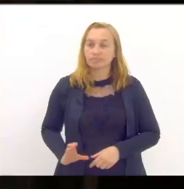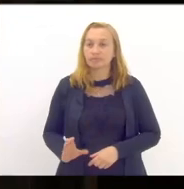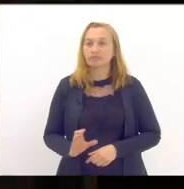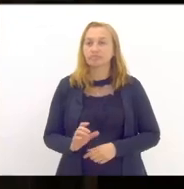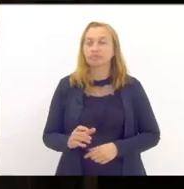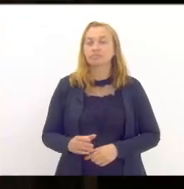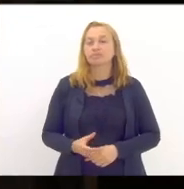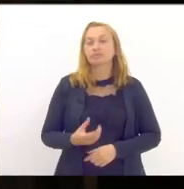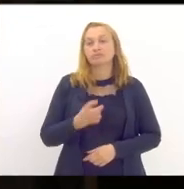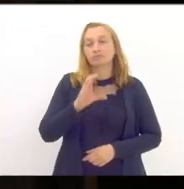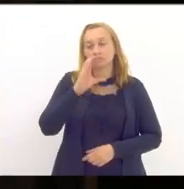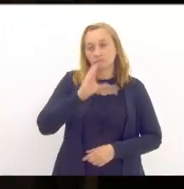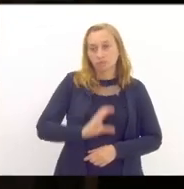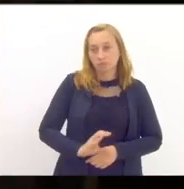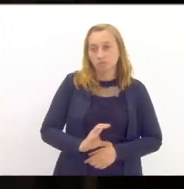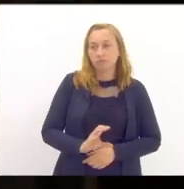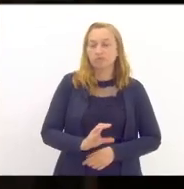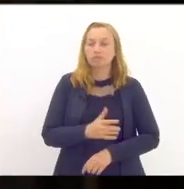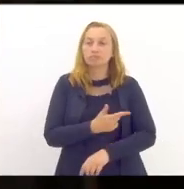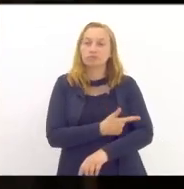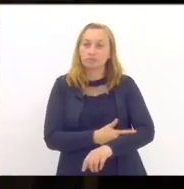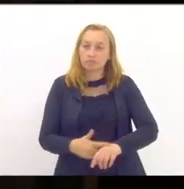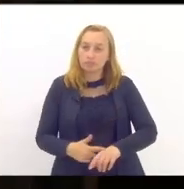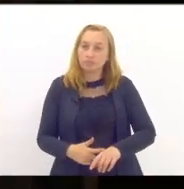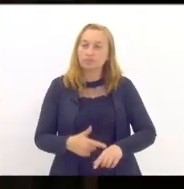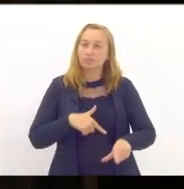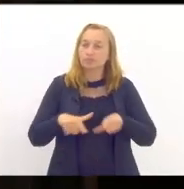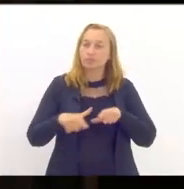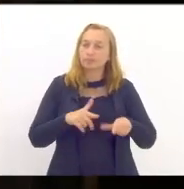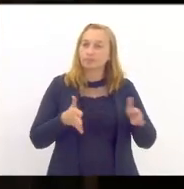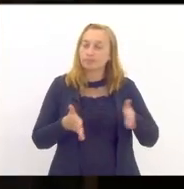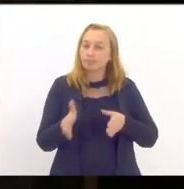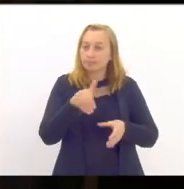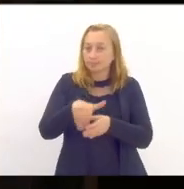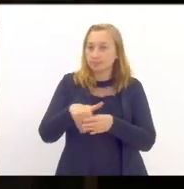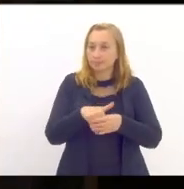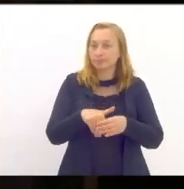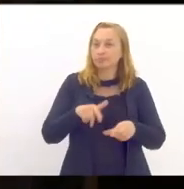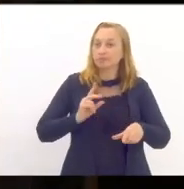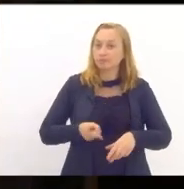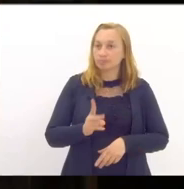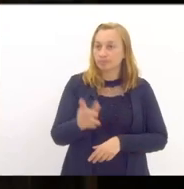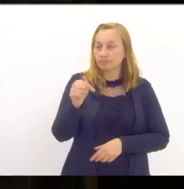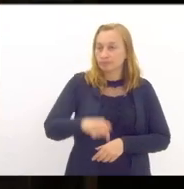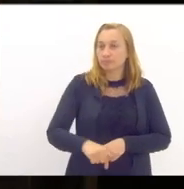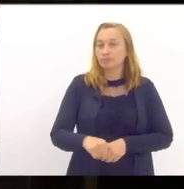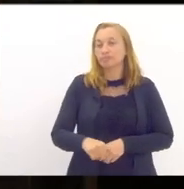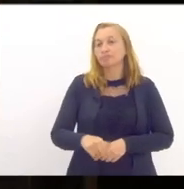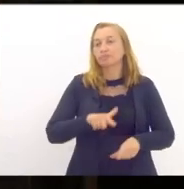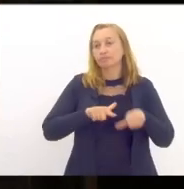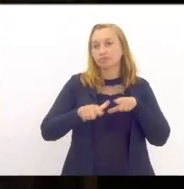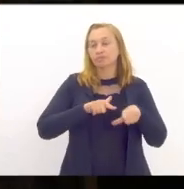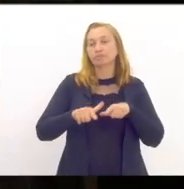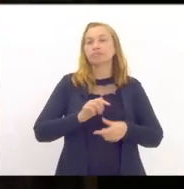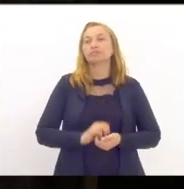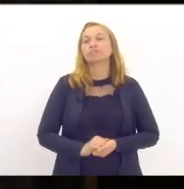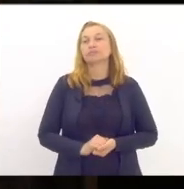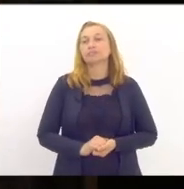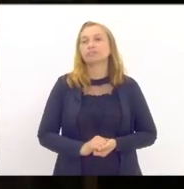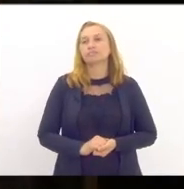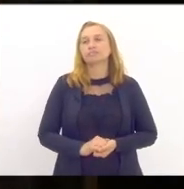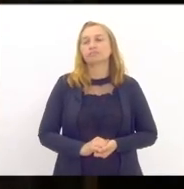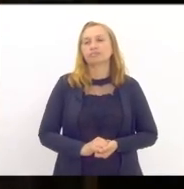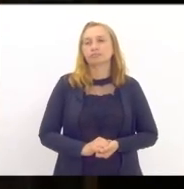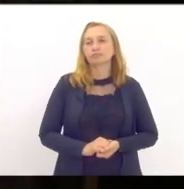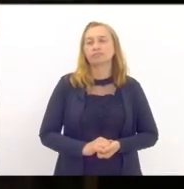Conduta, postura, trabalho, em plena campanha eleitoral, continuava aqui no plenário trabalhando. Um